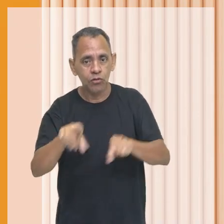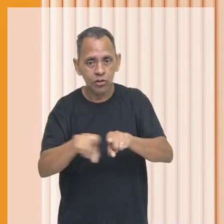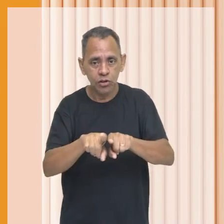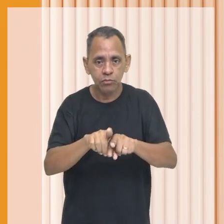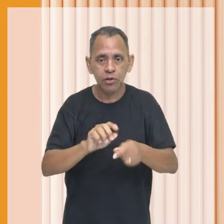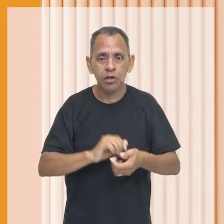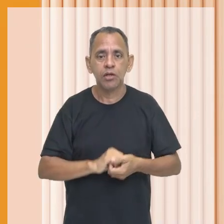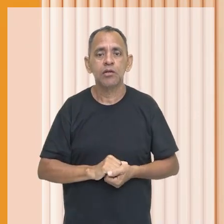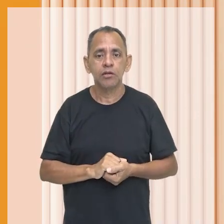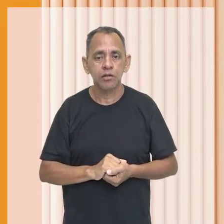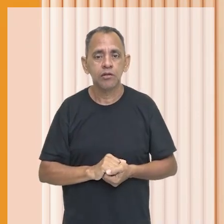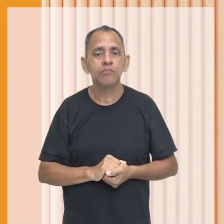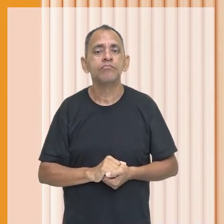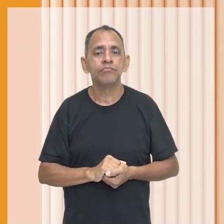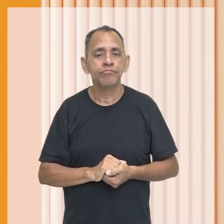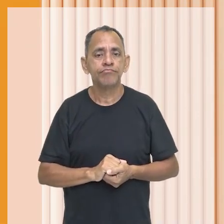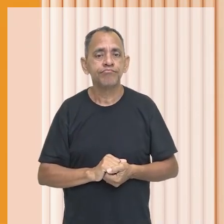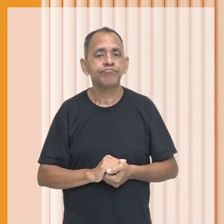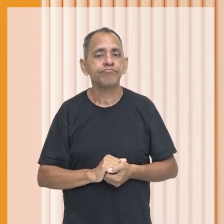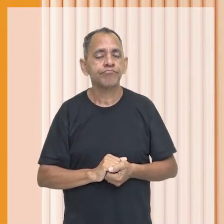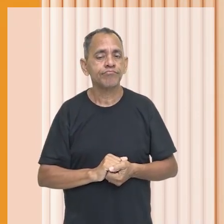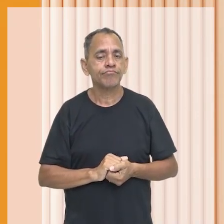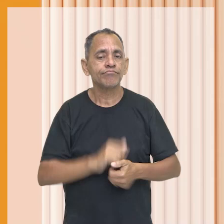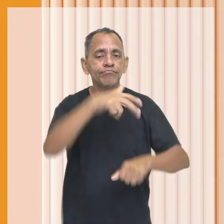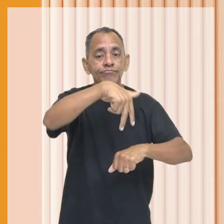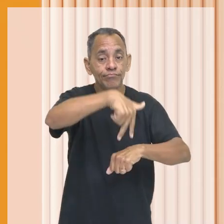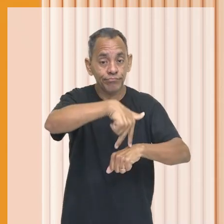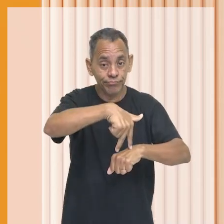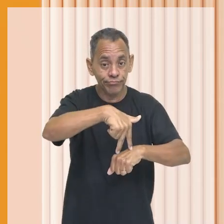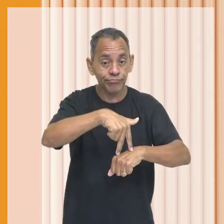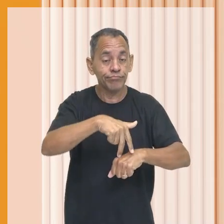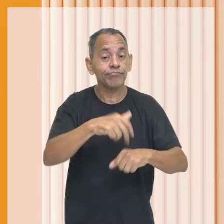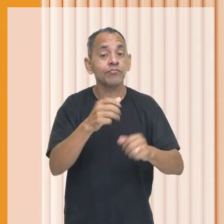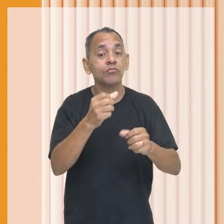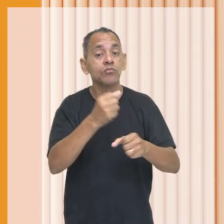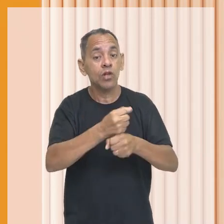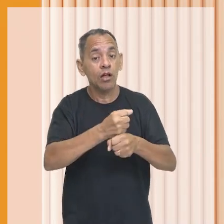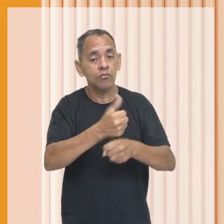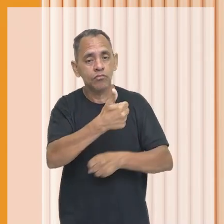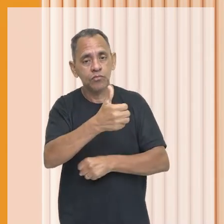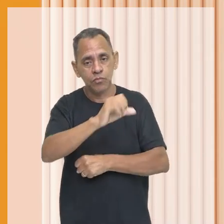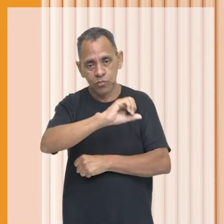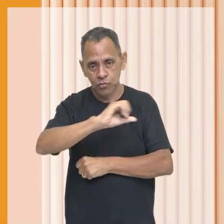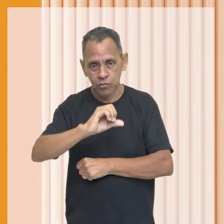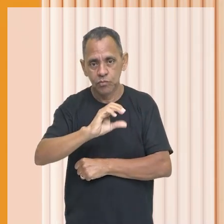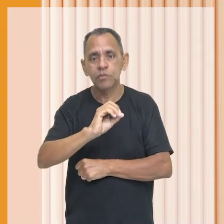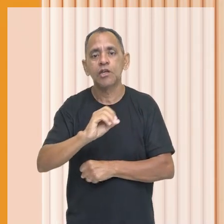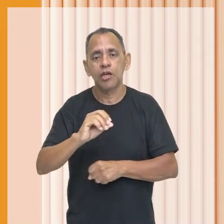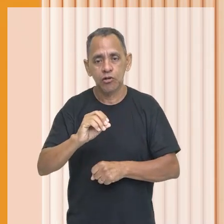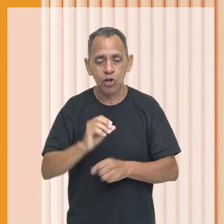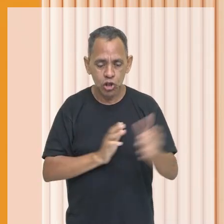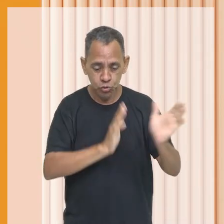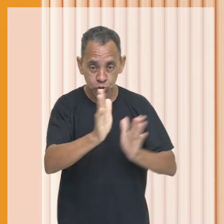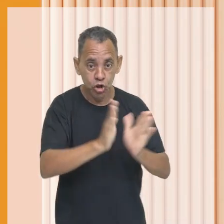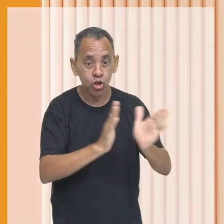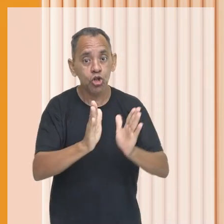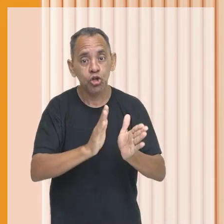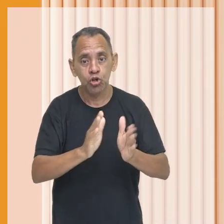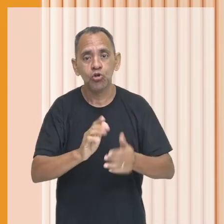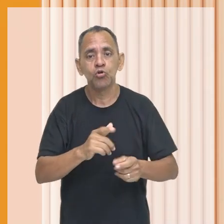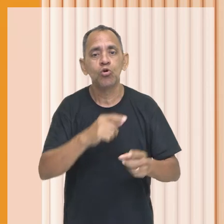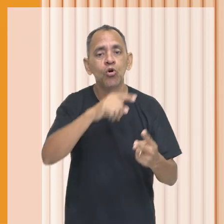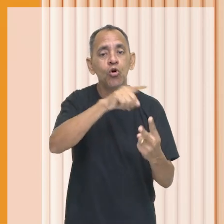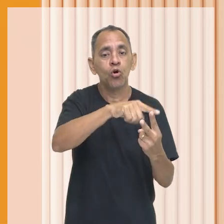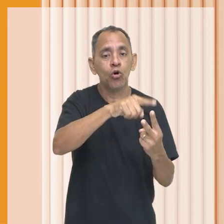em 1990, nós temos que lembrar que esse é um grande momento em que nós teremos o